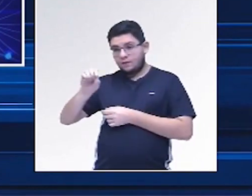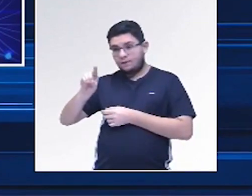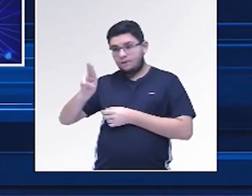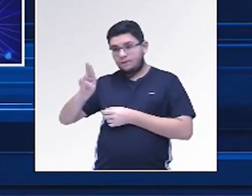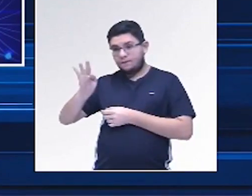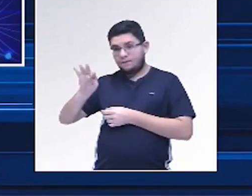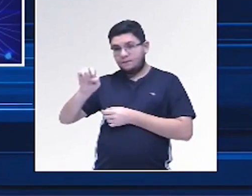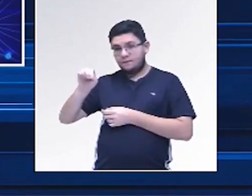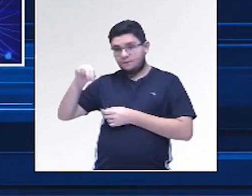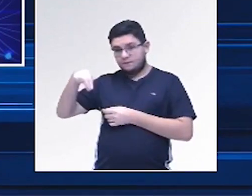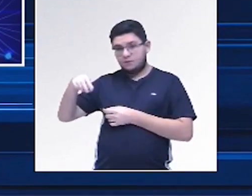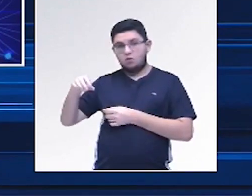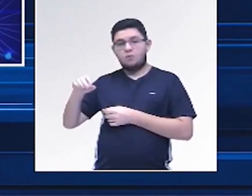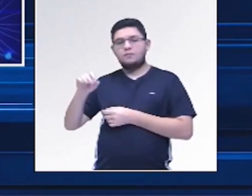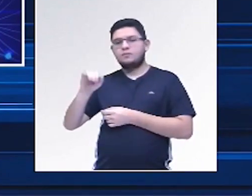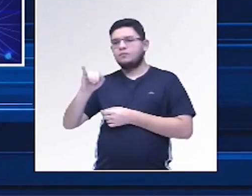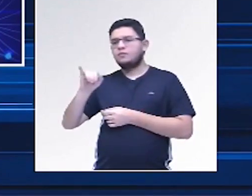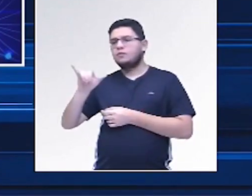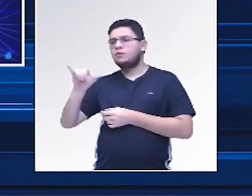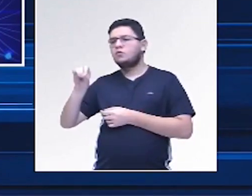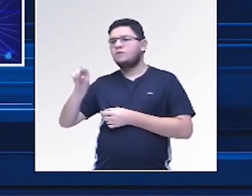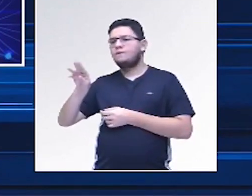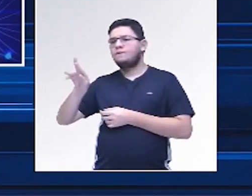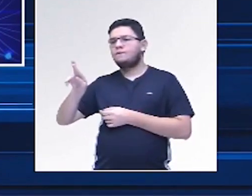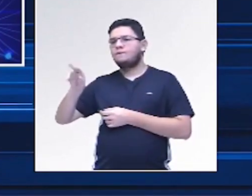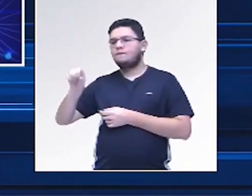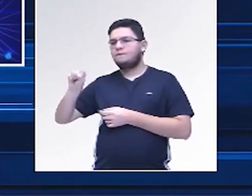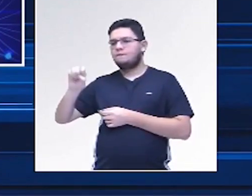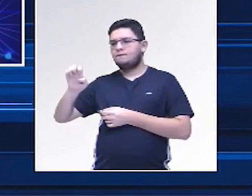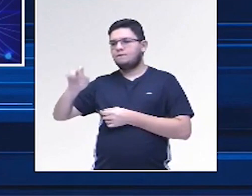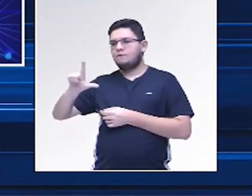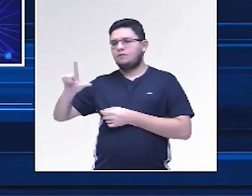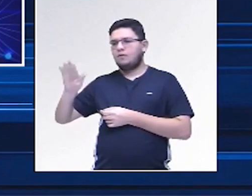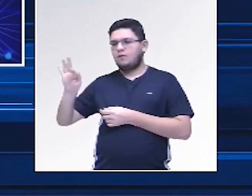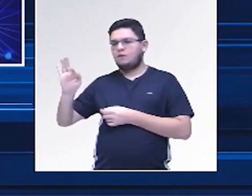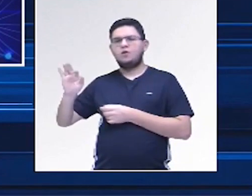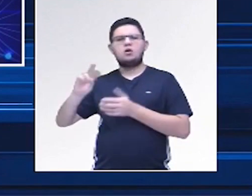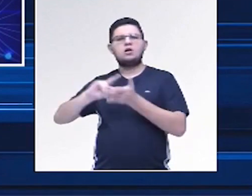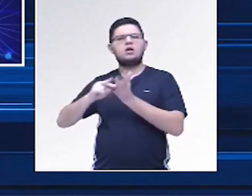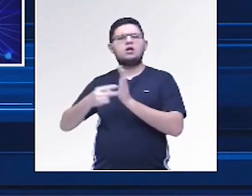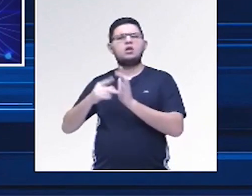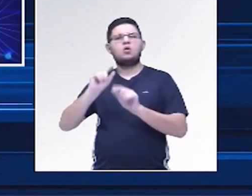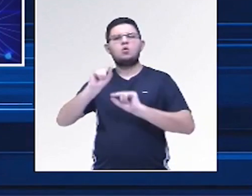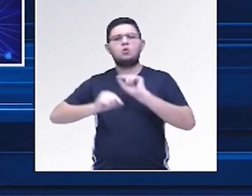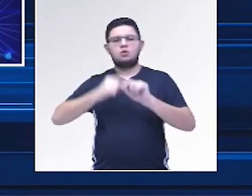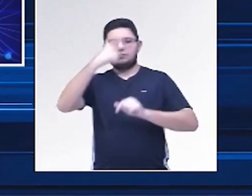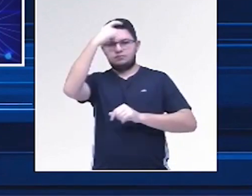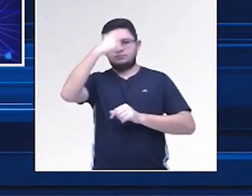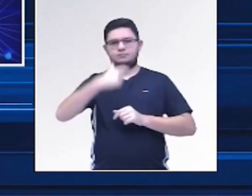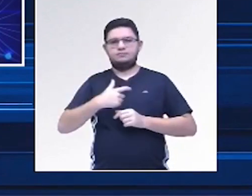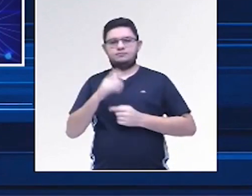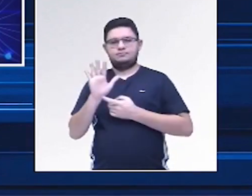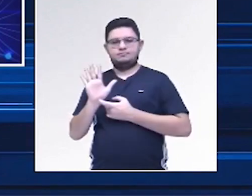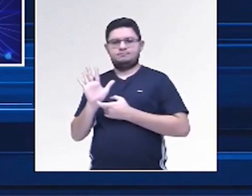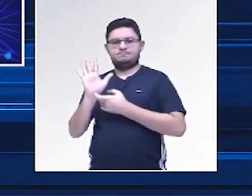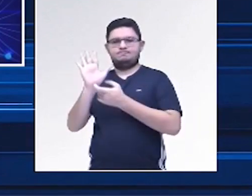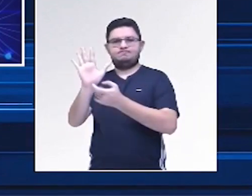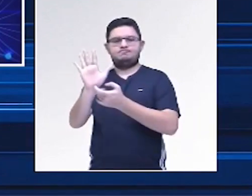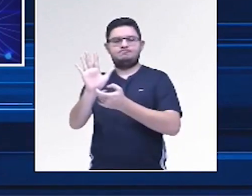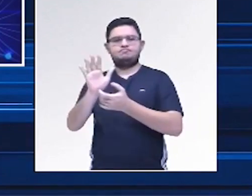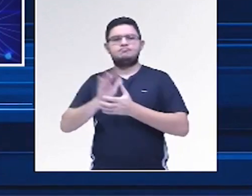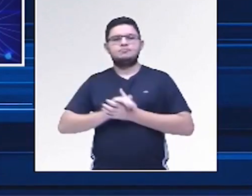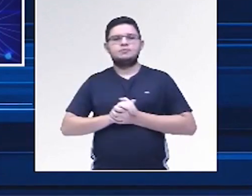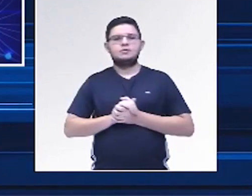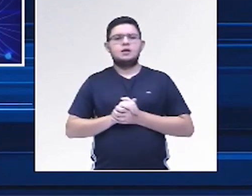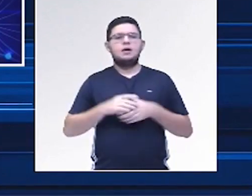né? Introducing yourself é apresentando-se, né? Apresentar a si mesmo para uma outra pessoa. O que a gente precisa? Quais são